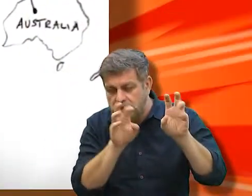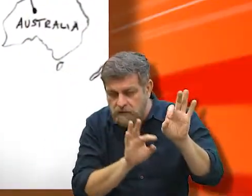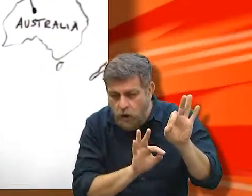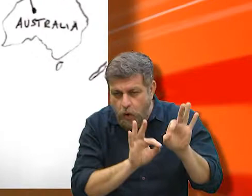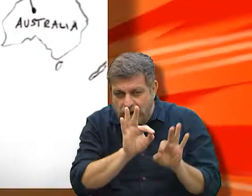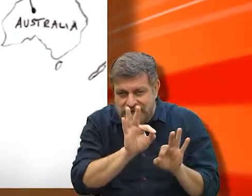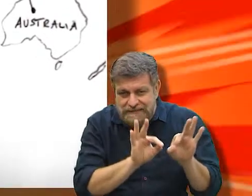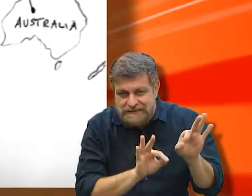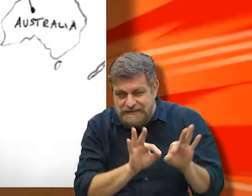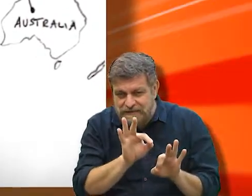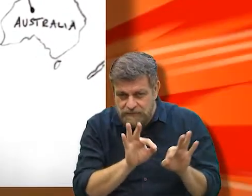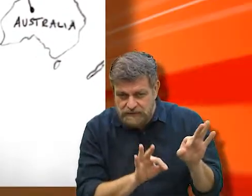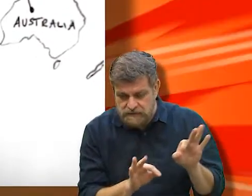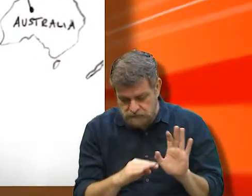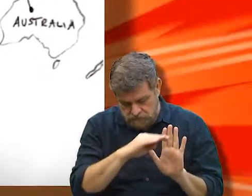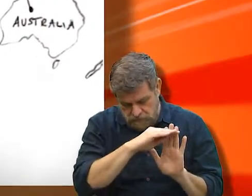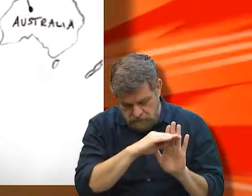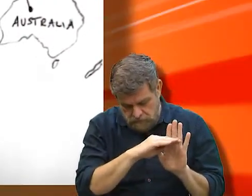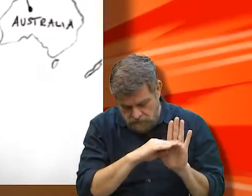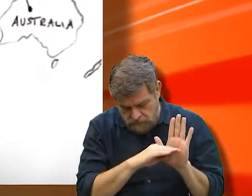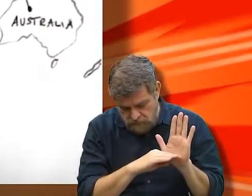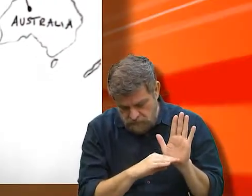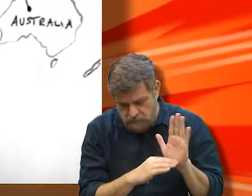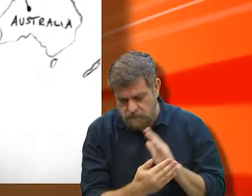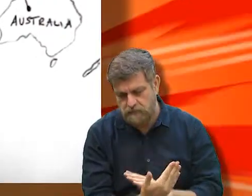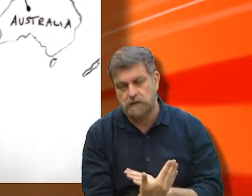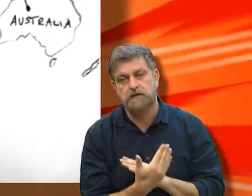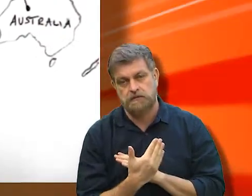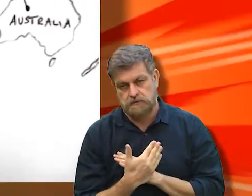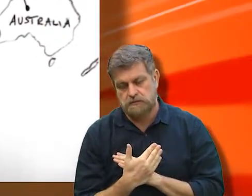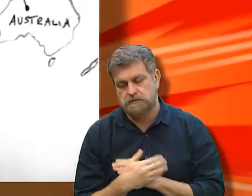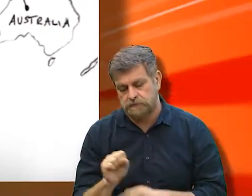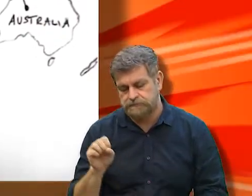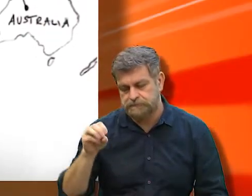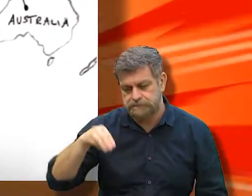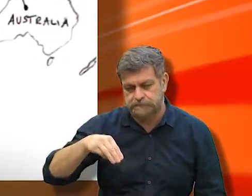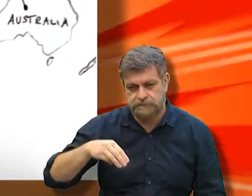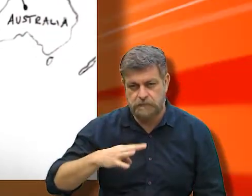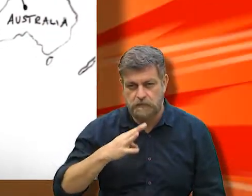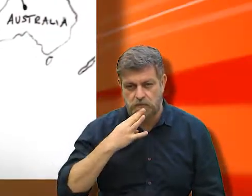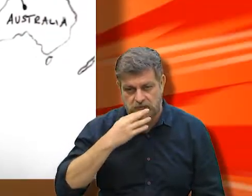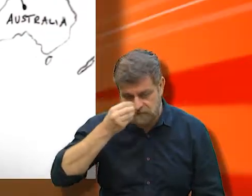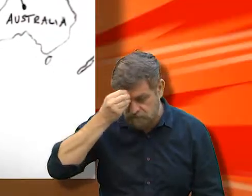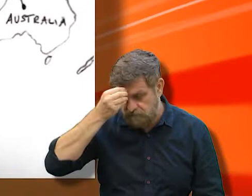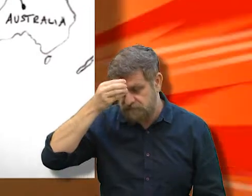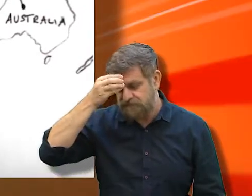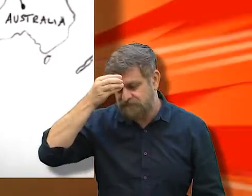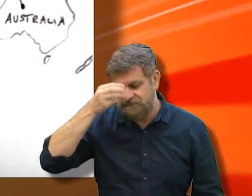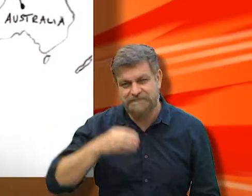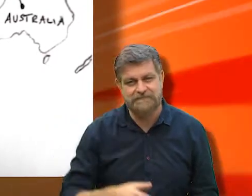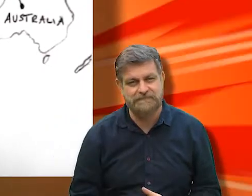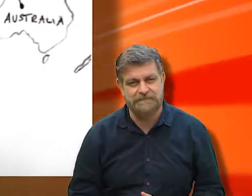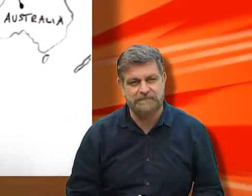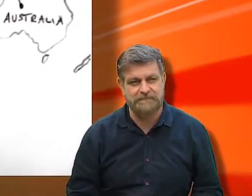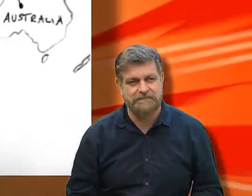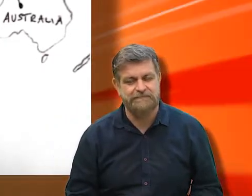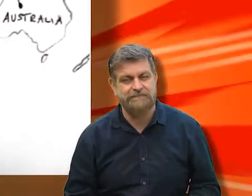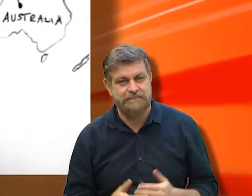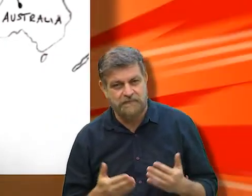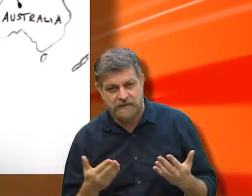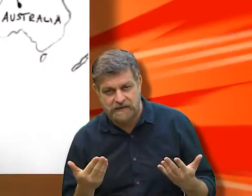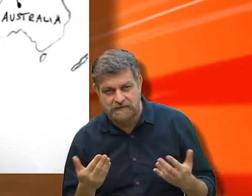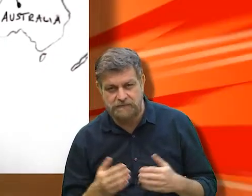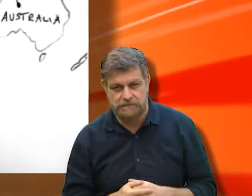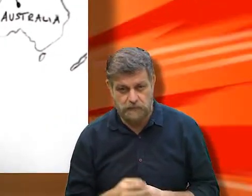nenhum ponto sem fechar. Então, tudo que eu estudei, né, ajudou